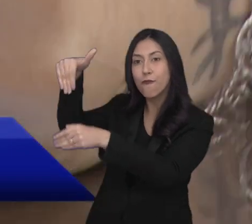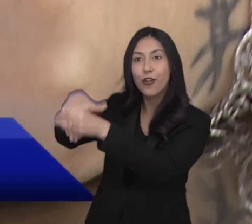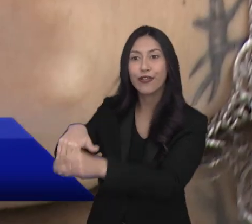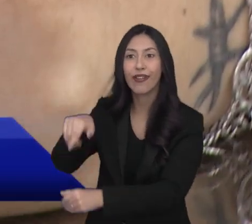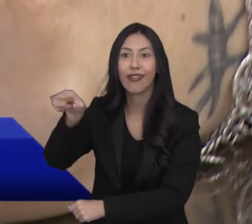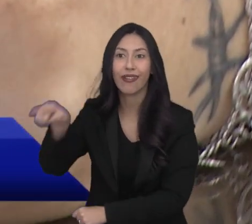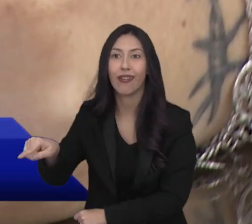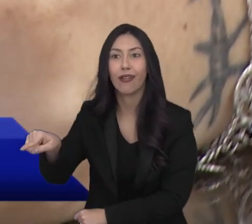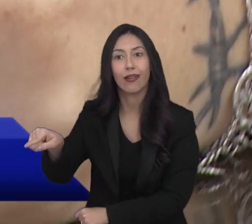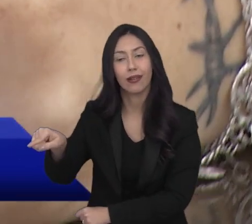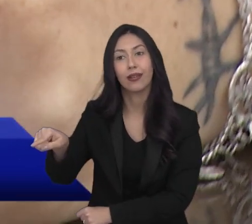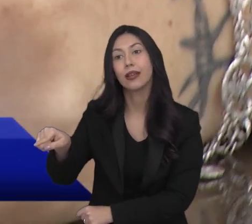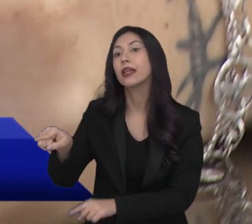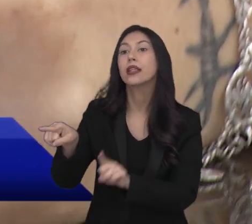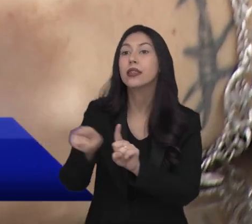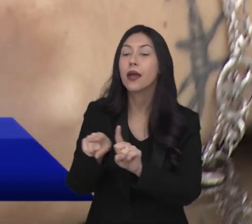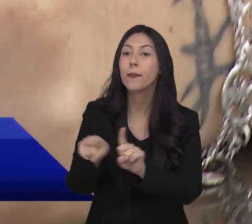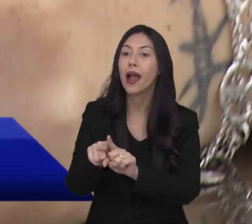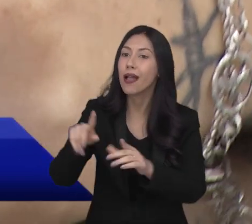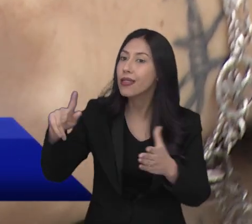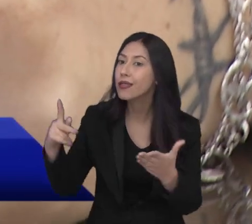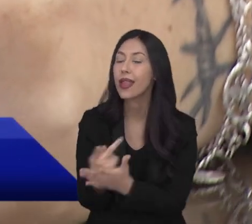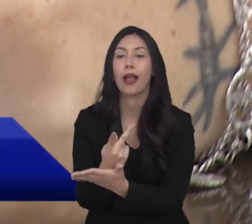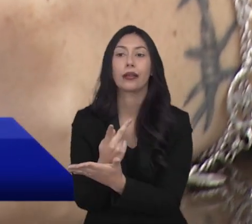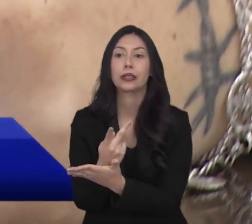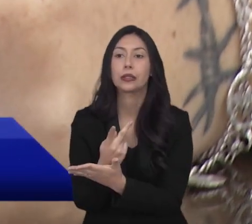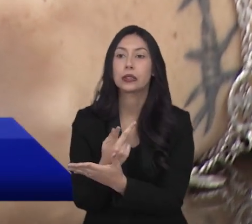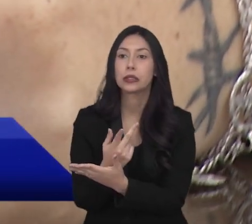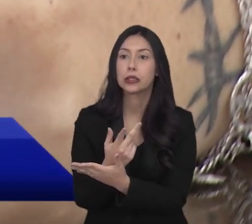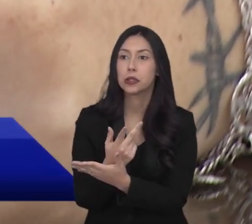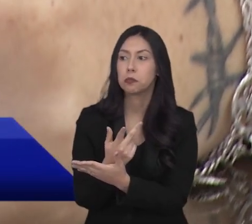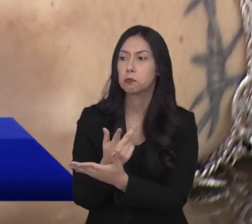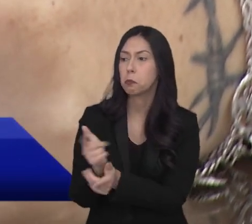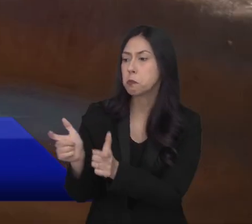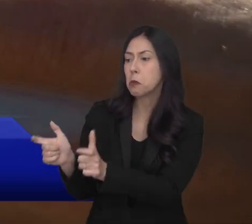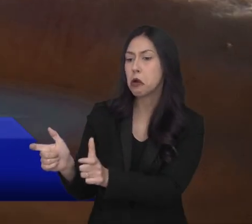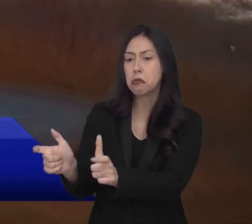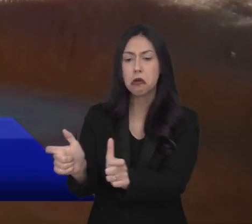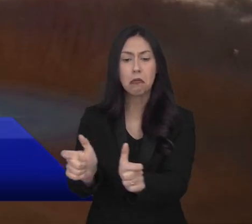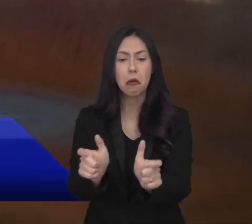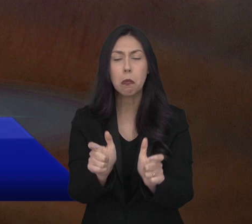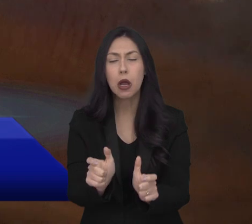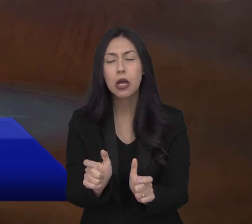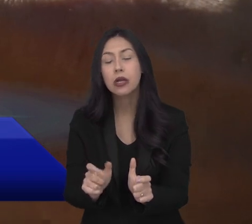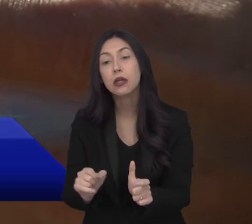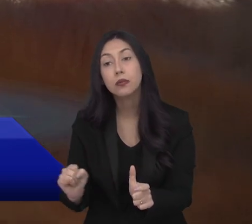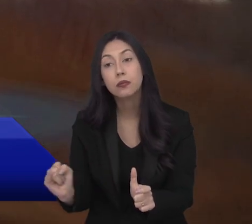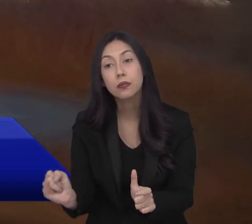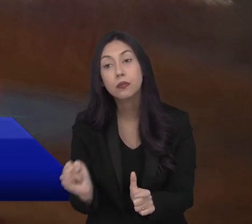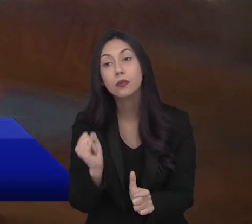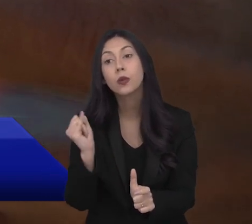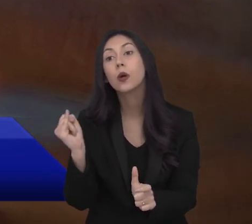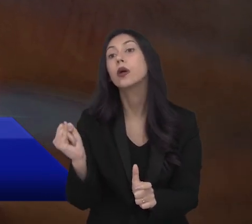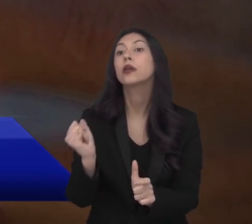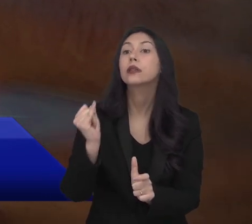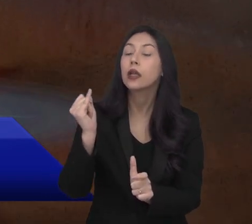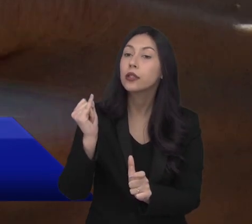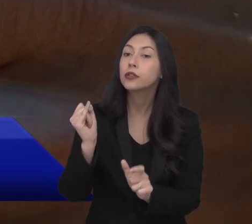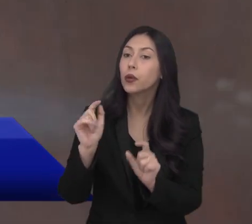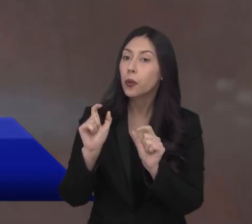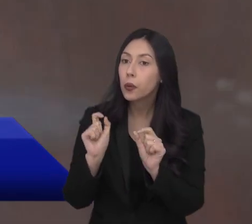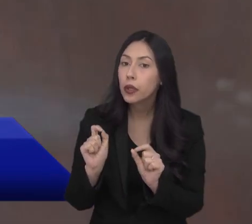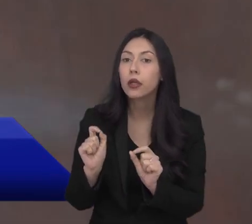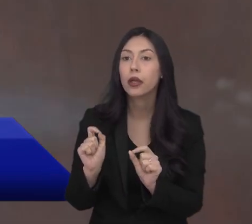né, no caso da eleição, e induzir ao erro. Em qualquer cenário, né, é muito importante que, ao